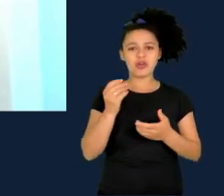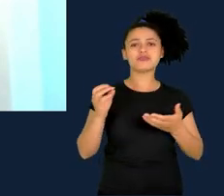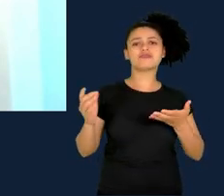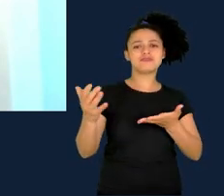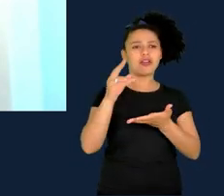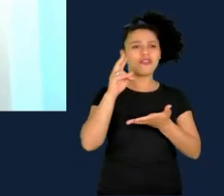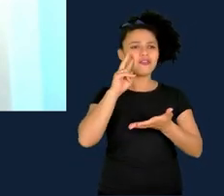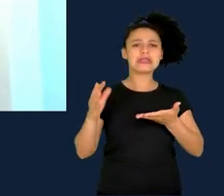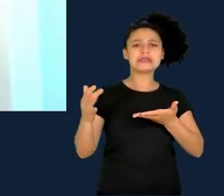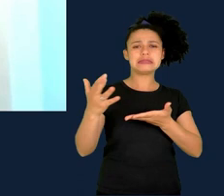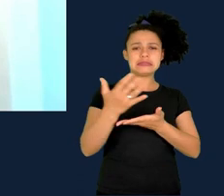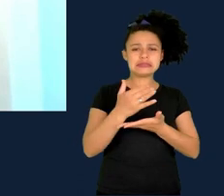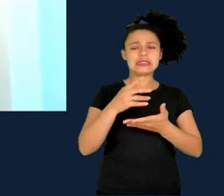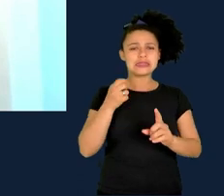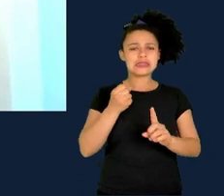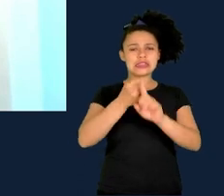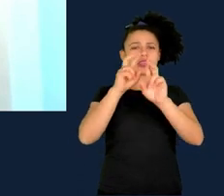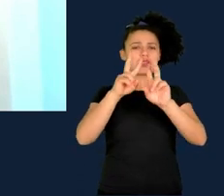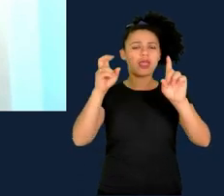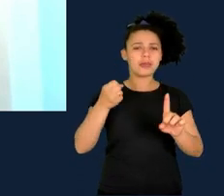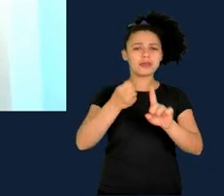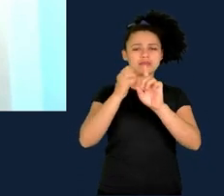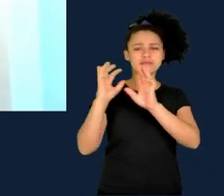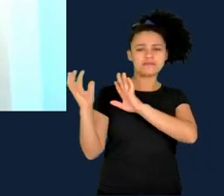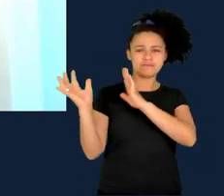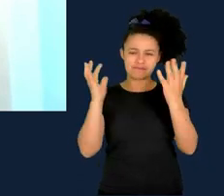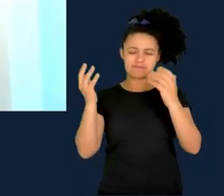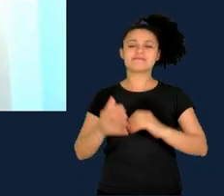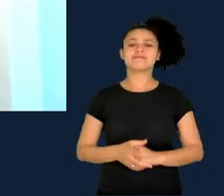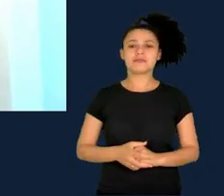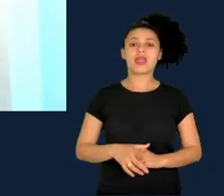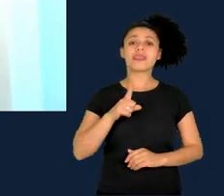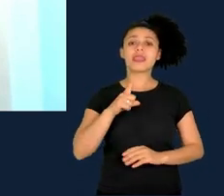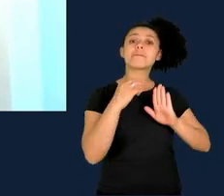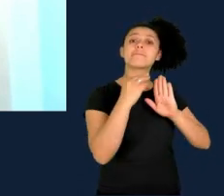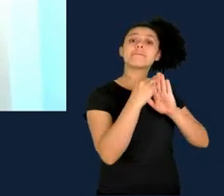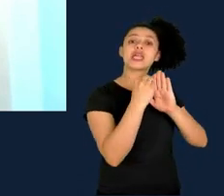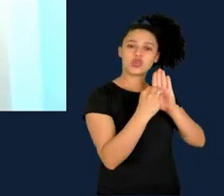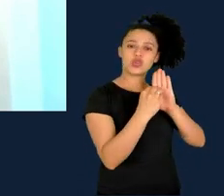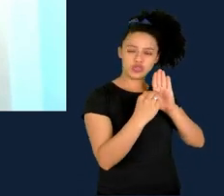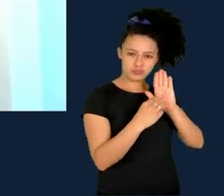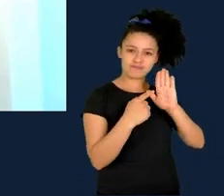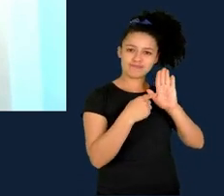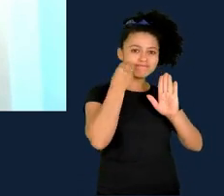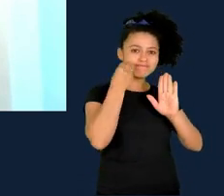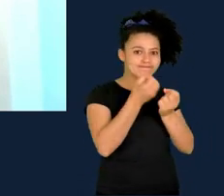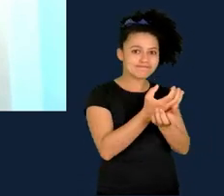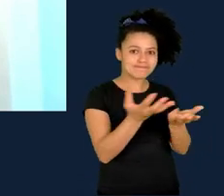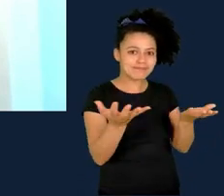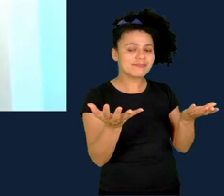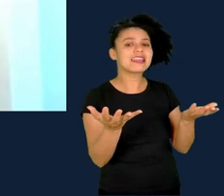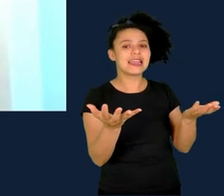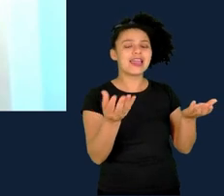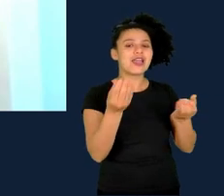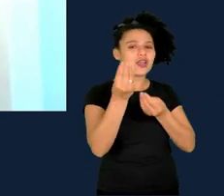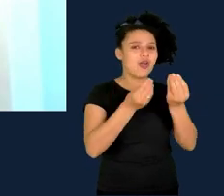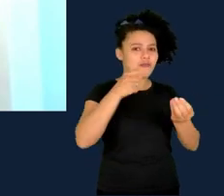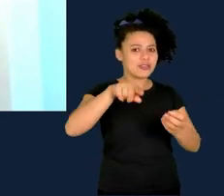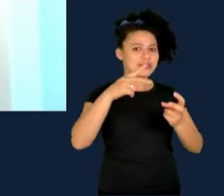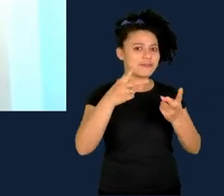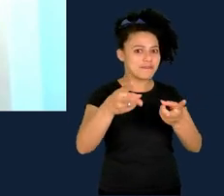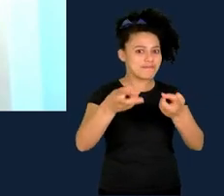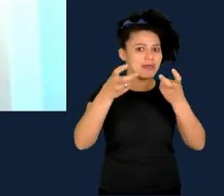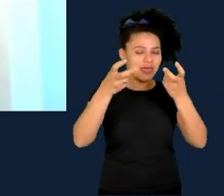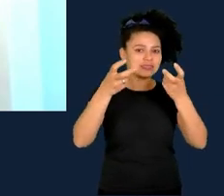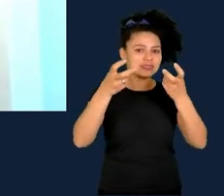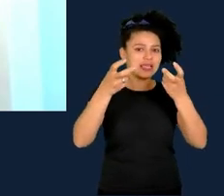impactos ambientais recentes. Tem uma metodologia para tentar trazer o tamanho disso para